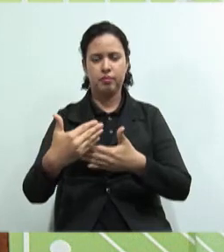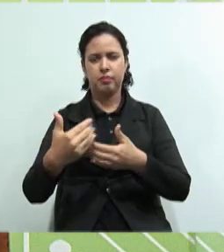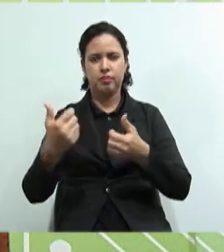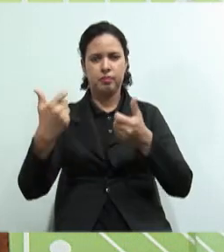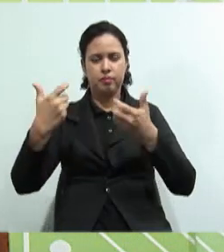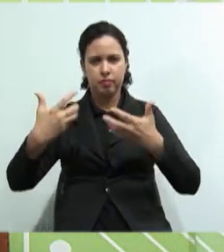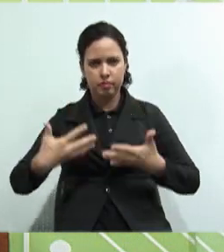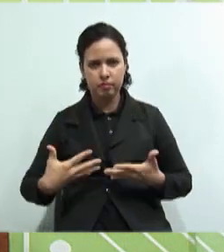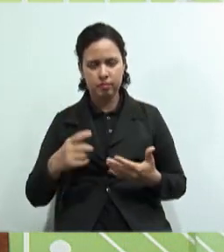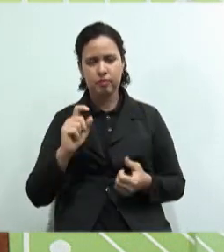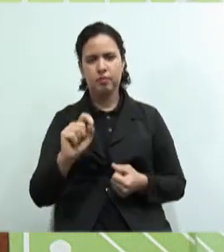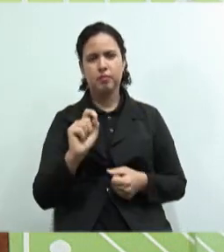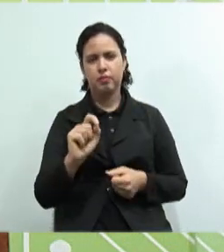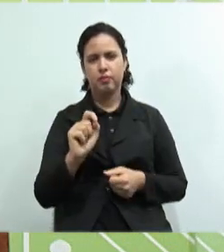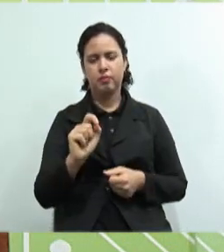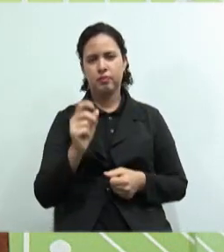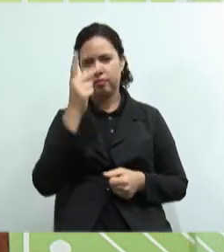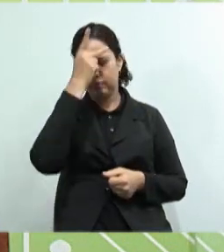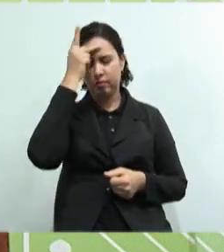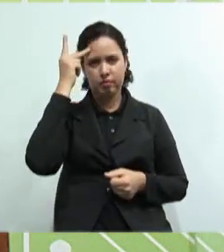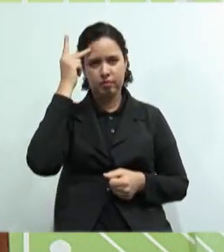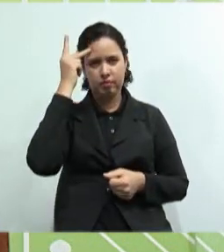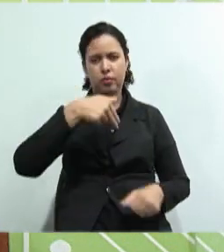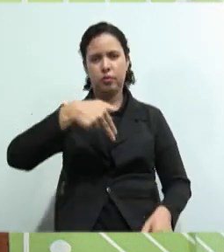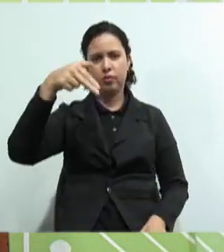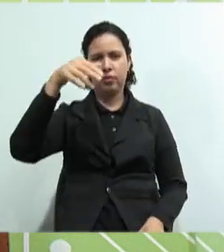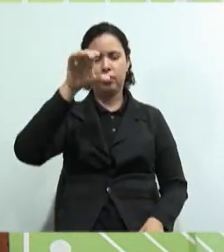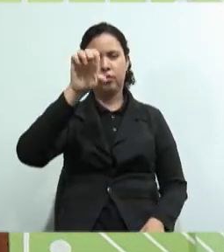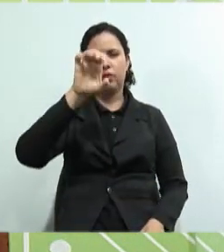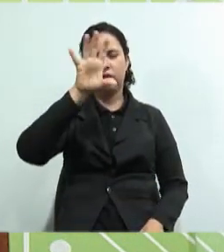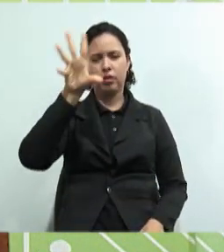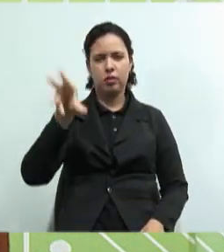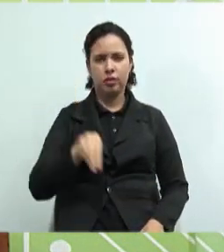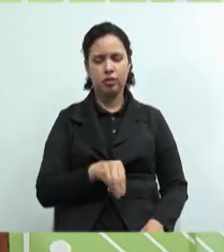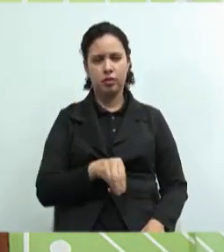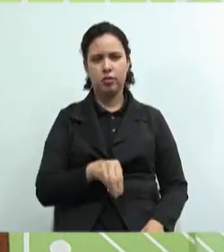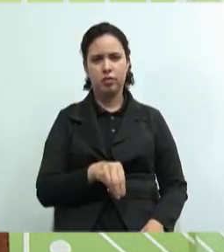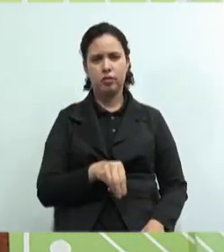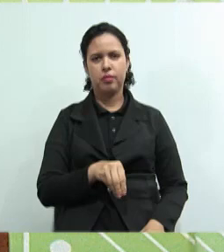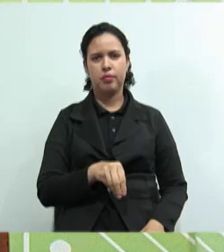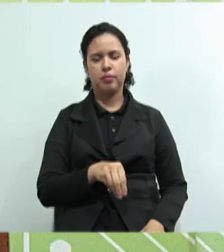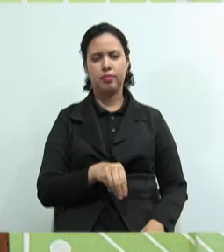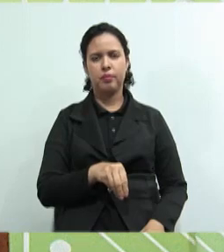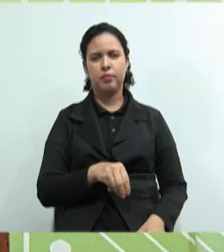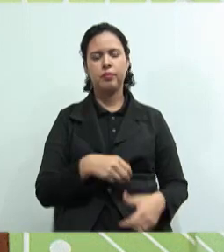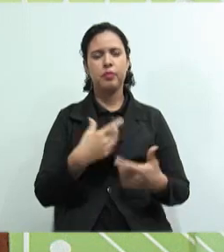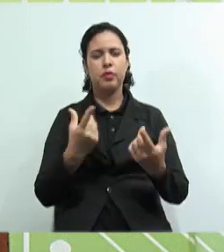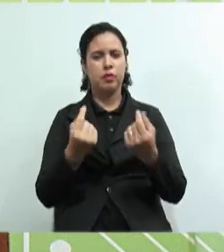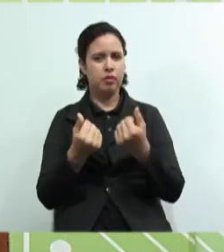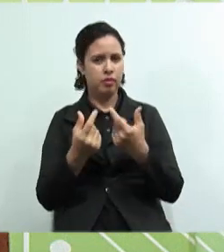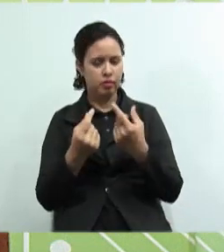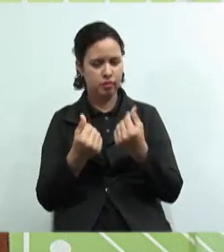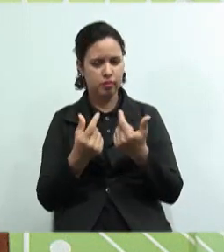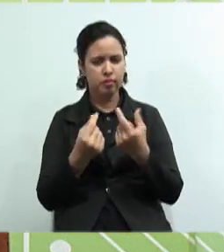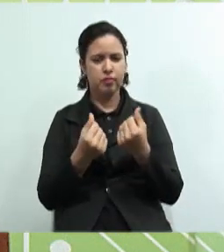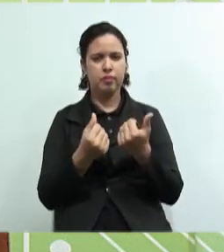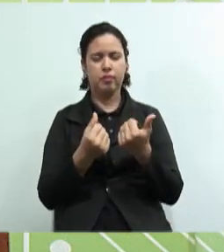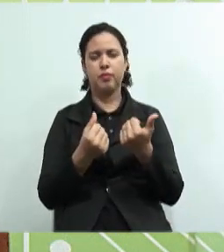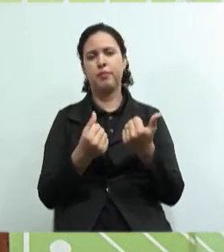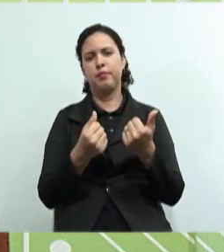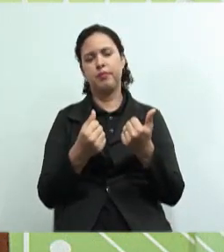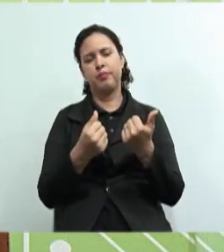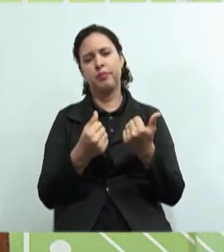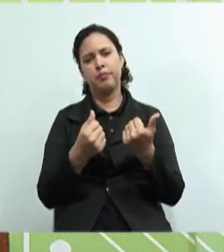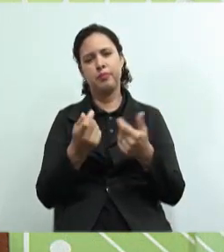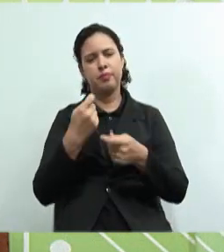quero dizer os países que estão ao norte na Europa, esse é um tema muito quente. Grande parte da economia dos países nórdicos vai